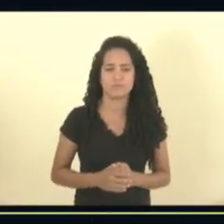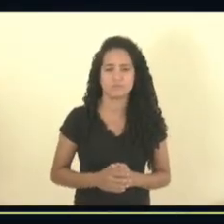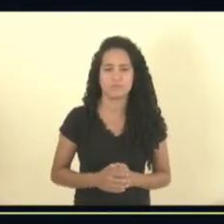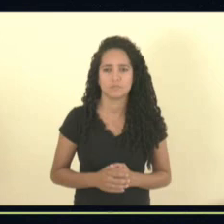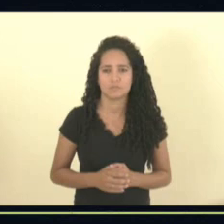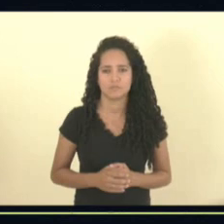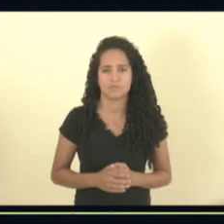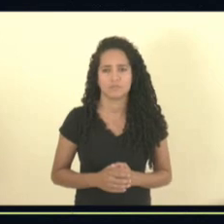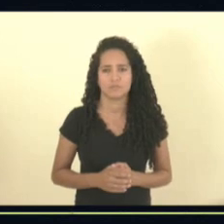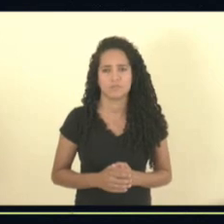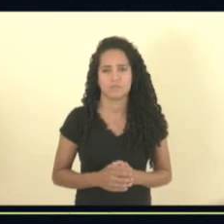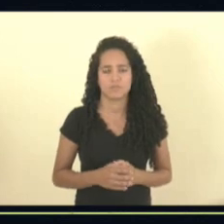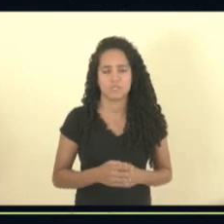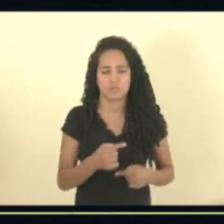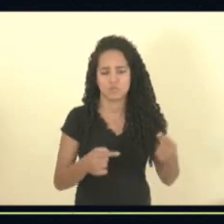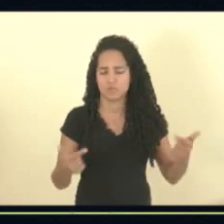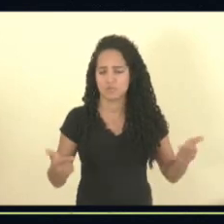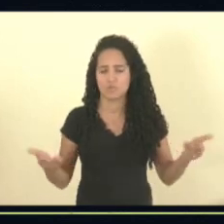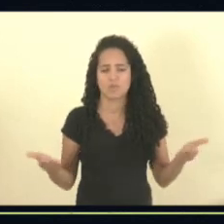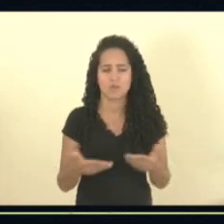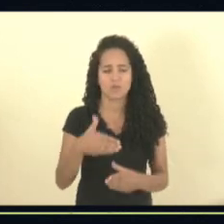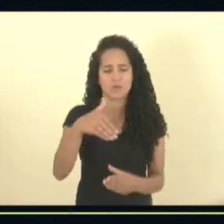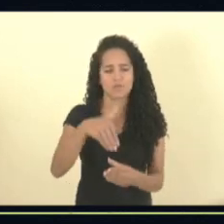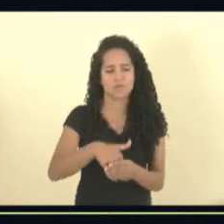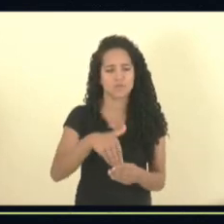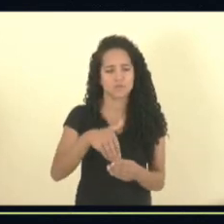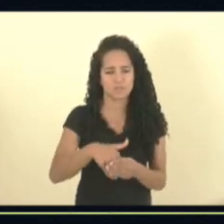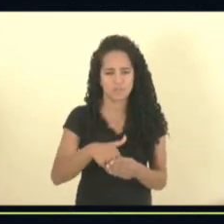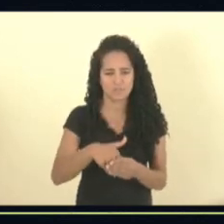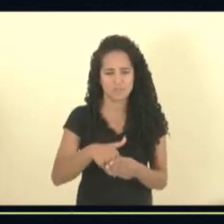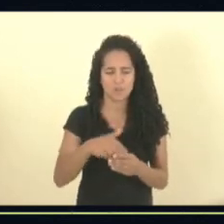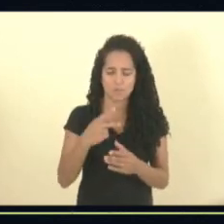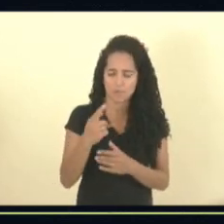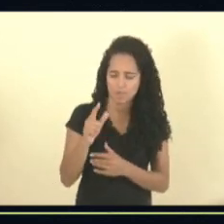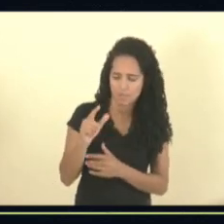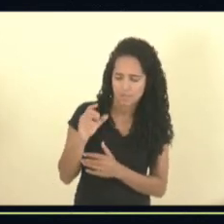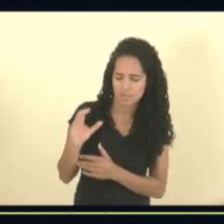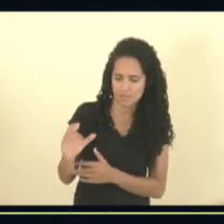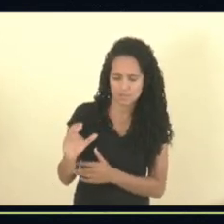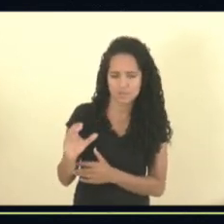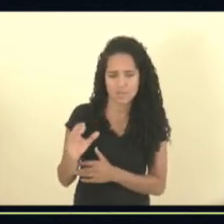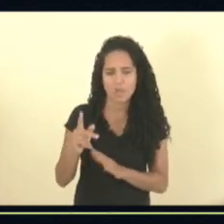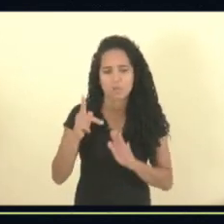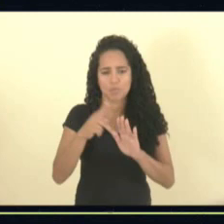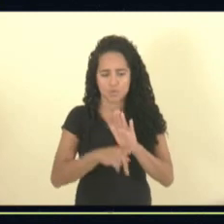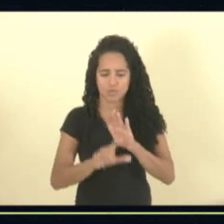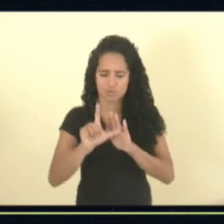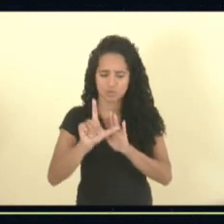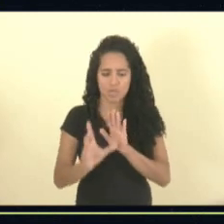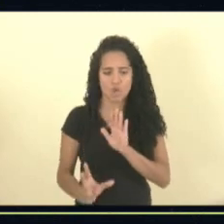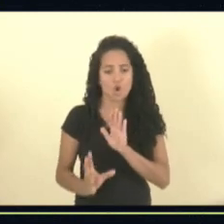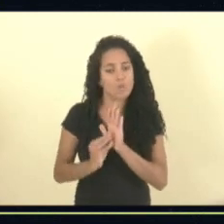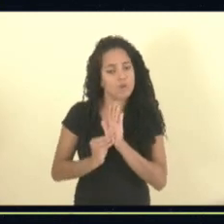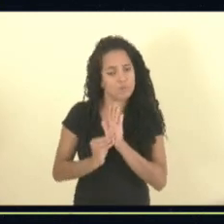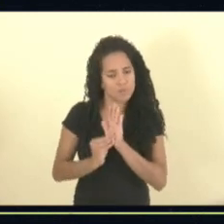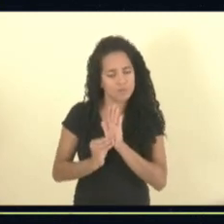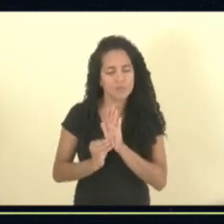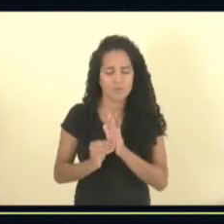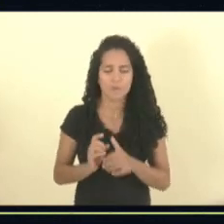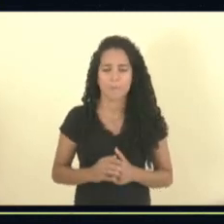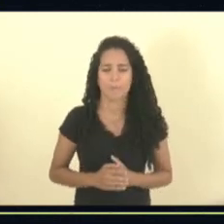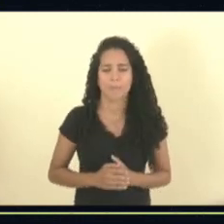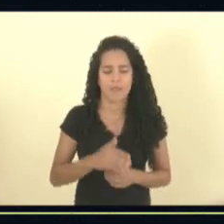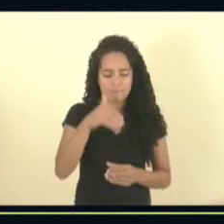Não tendo quem queira discutir, vamos colocar em votação para se tratar de PLC, projeto de lei complementar. A votação